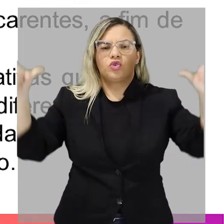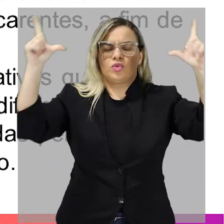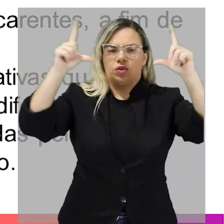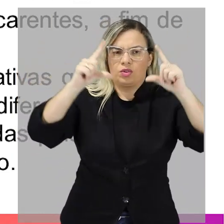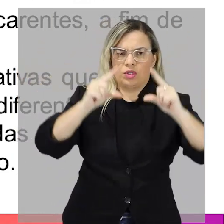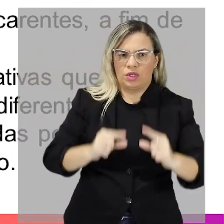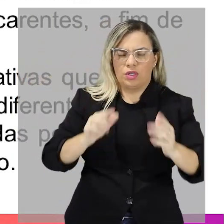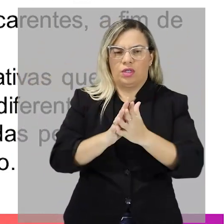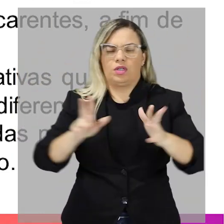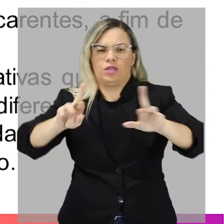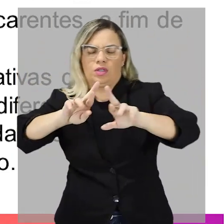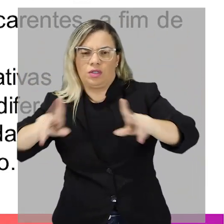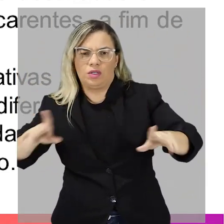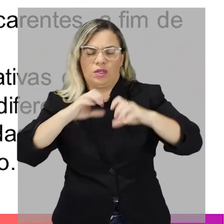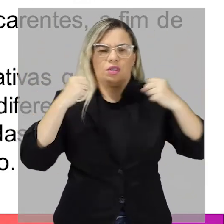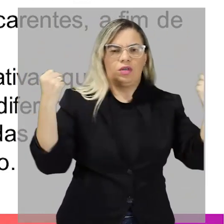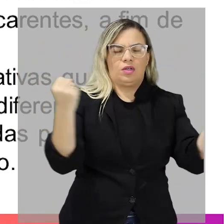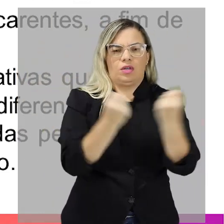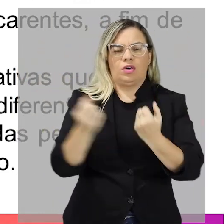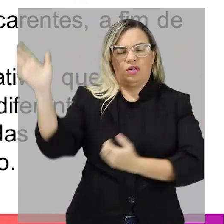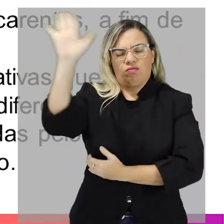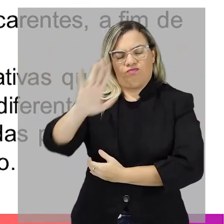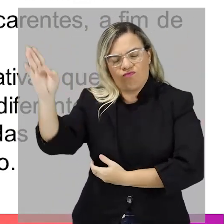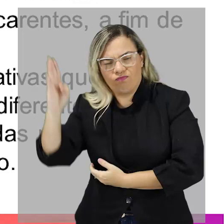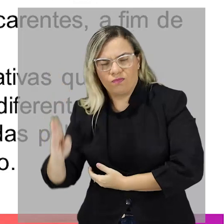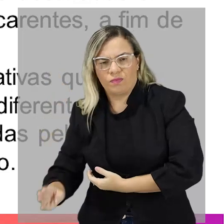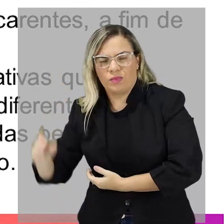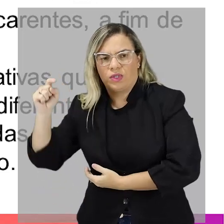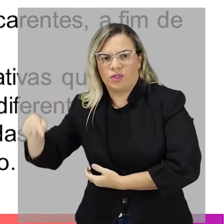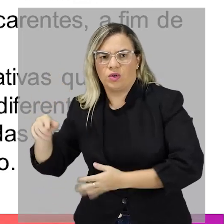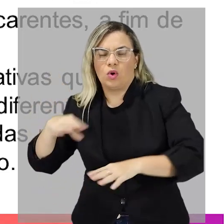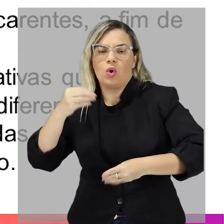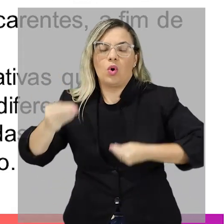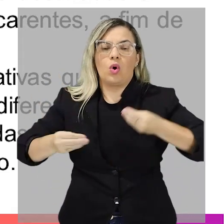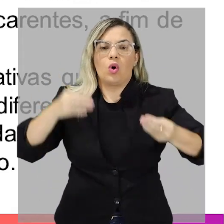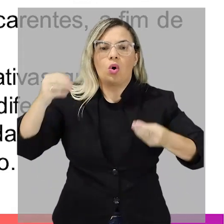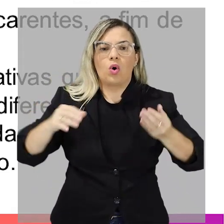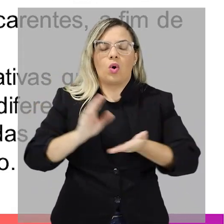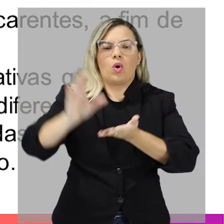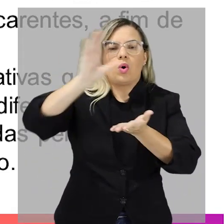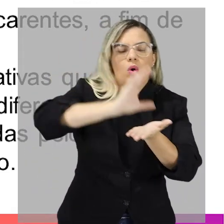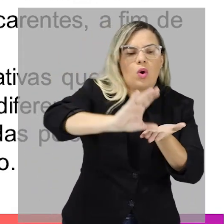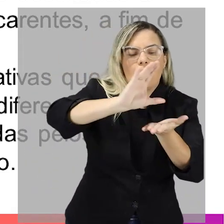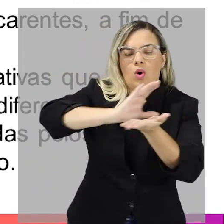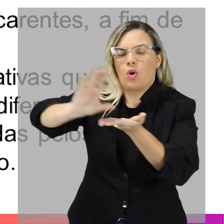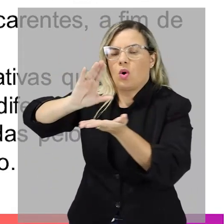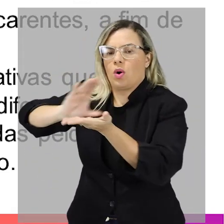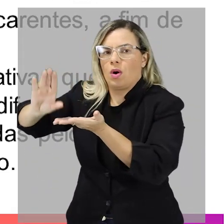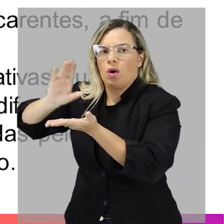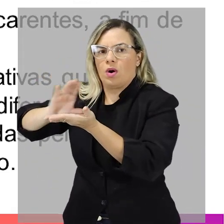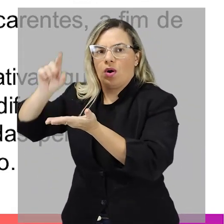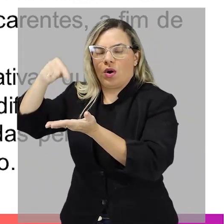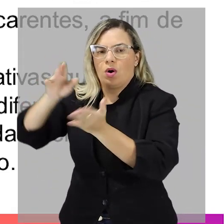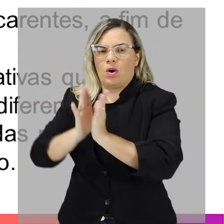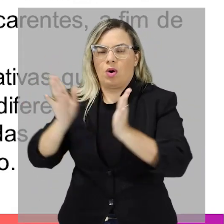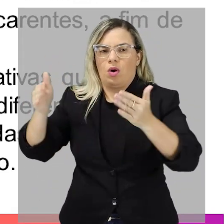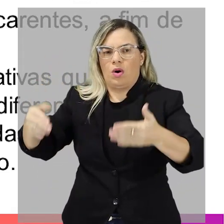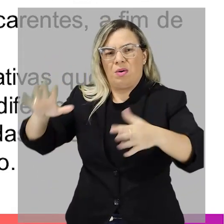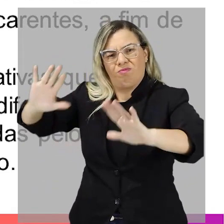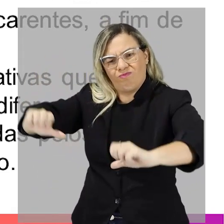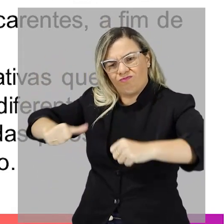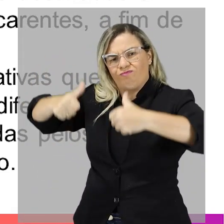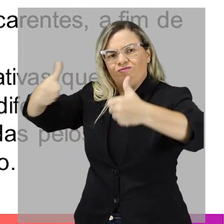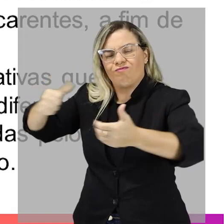disparidades existentes na sociedade nacional, por meio da liberação de verbas destinadas à melhoria das